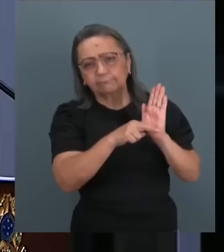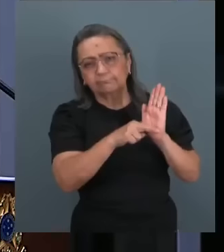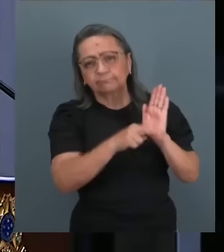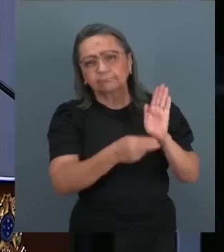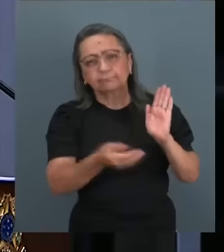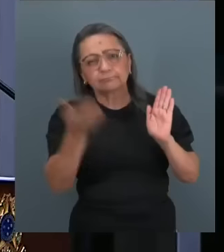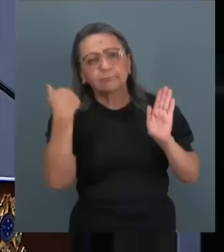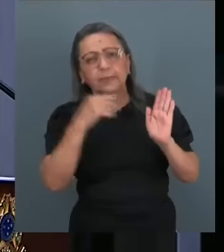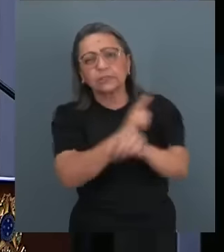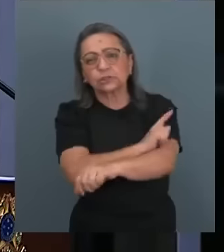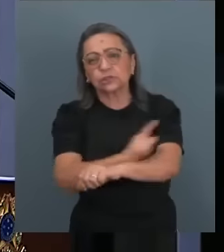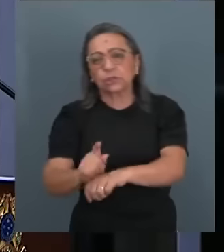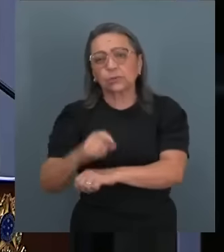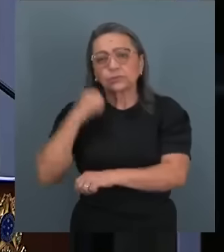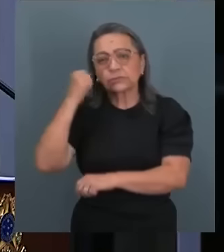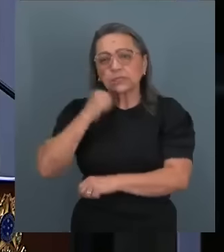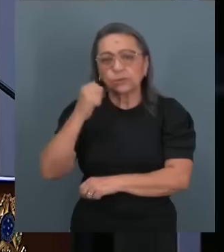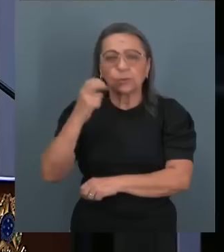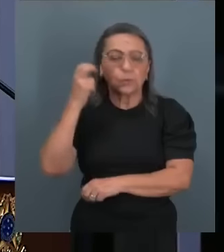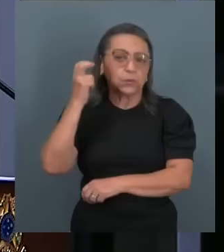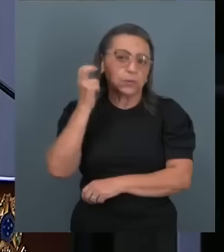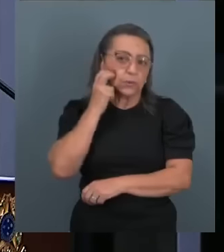gestão Rodrigo Pacheco, que